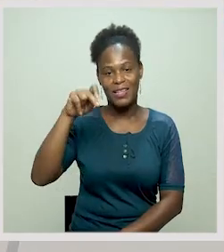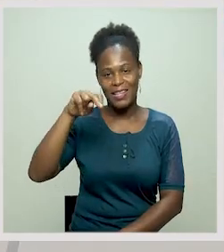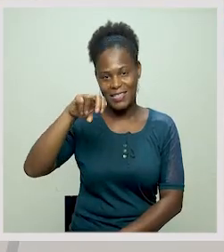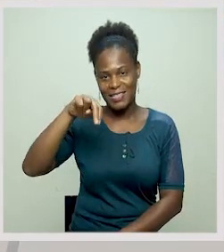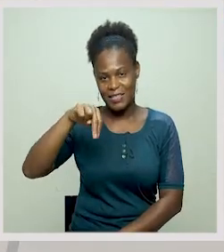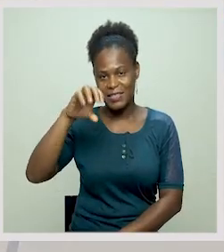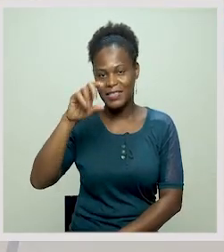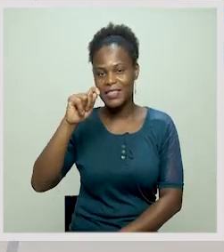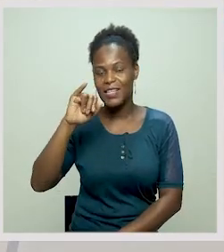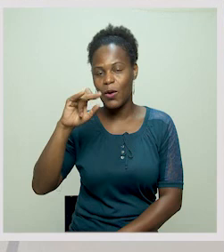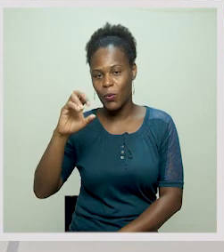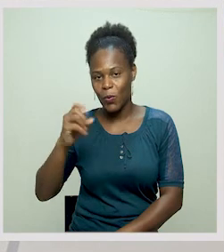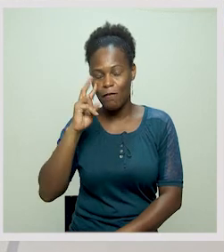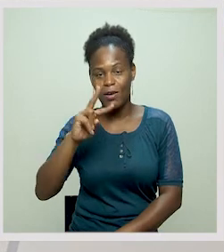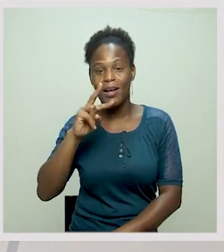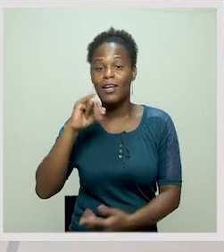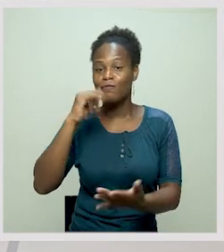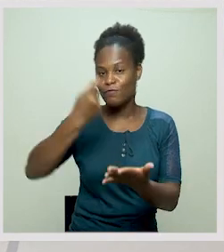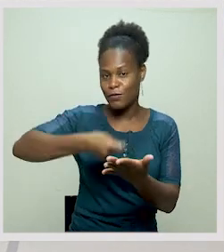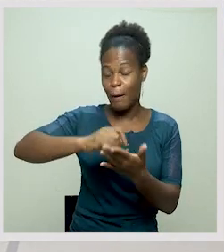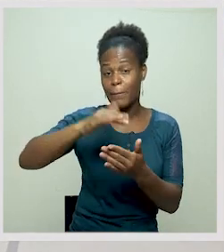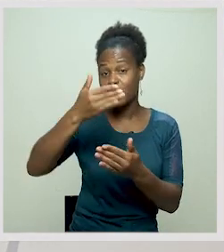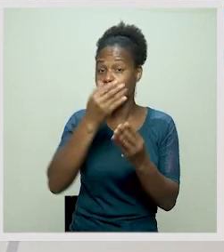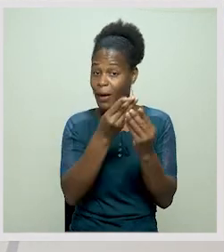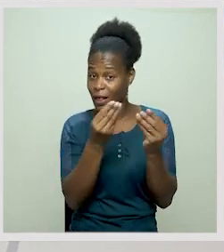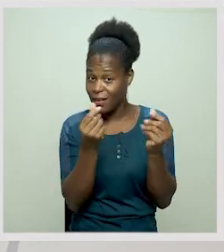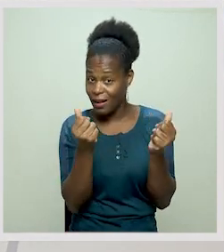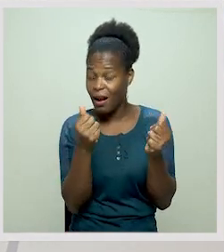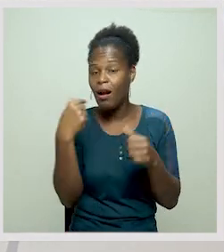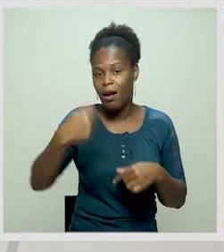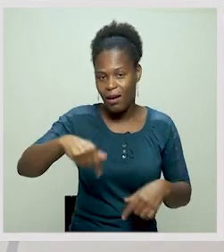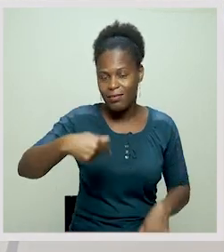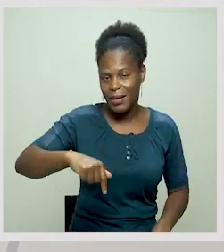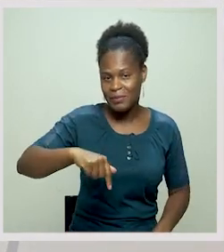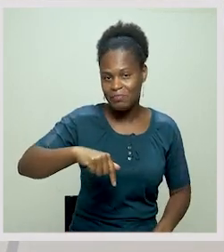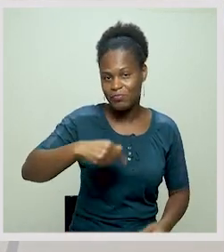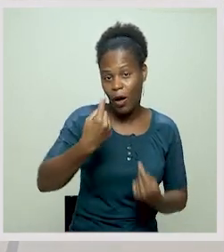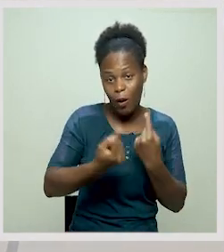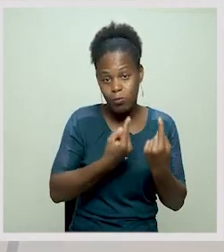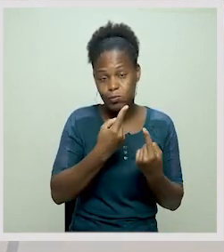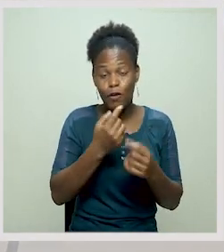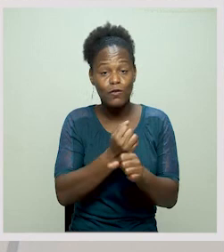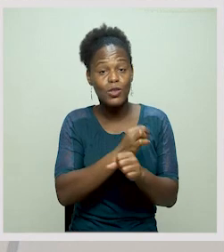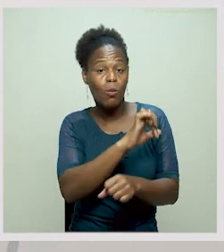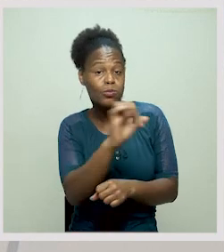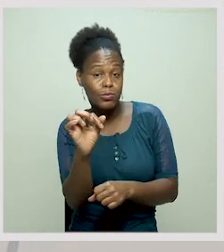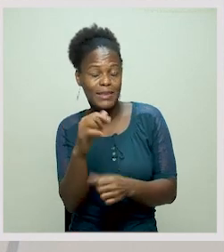que esses investimentos, principalmente o investimento material, têm